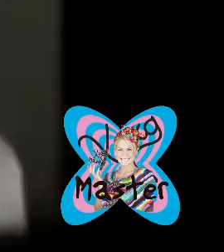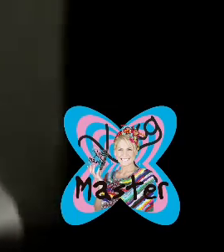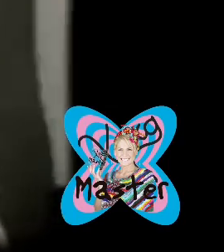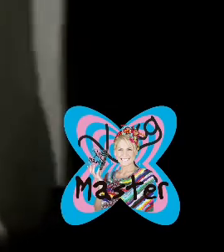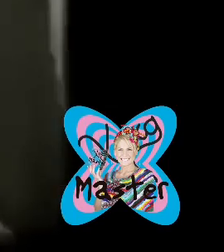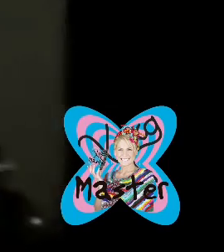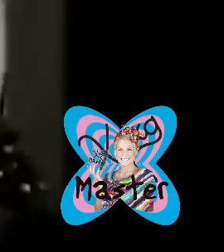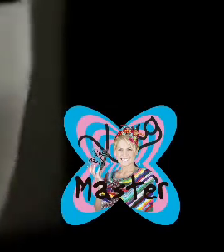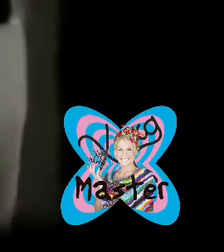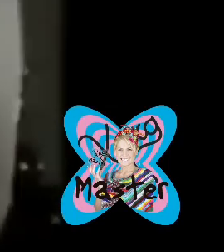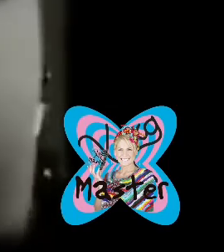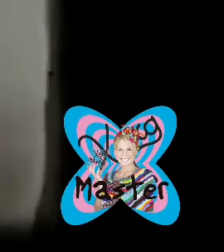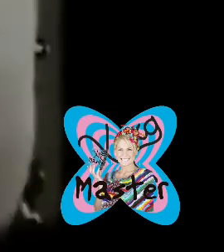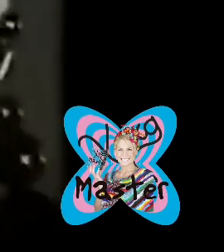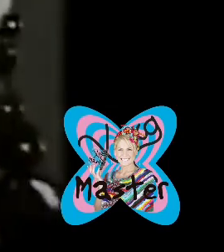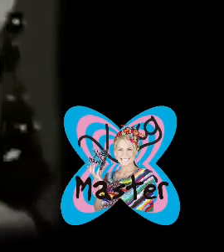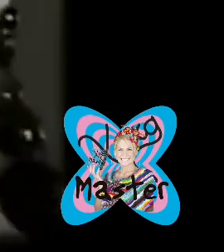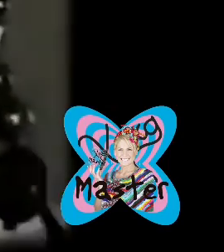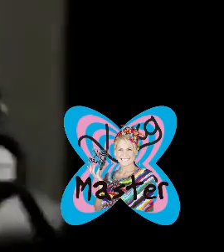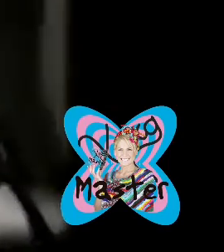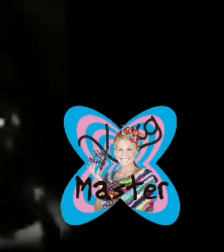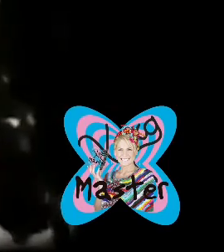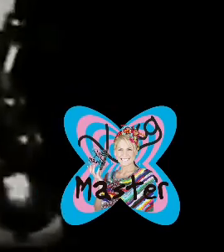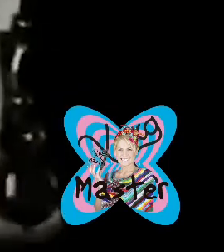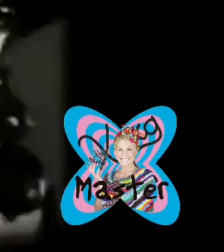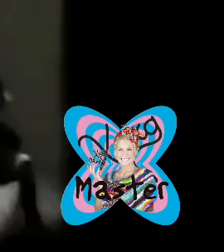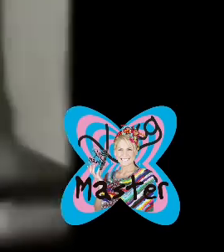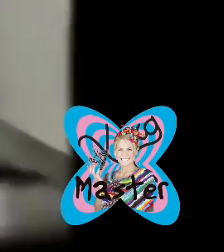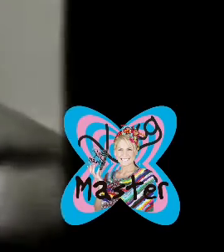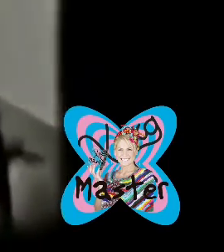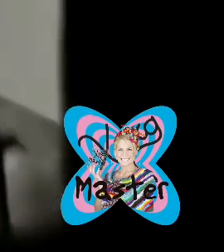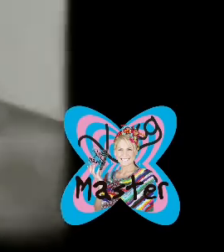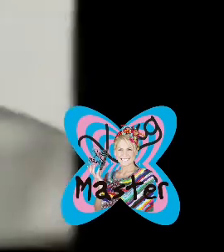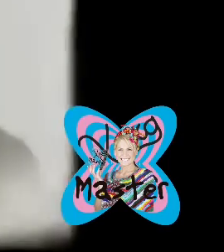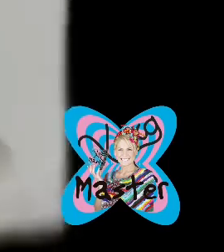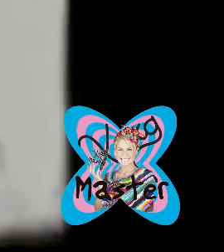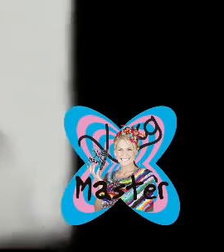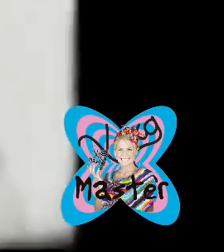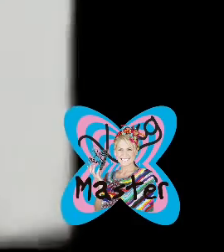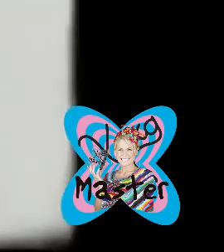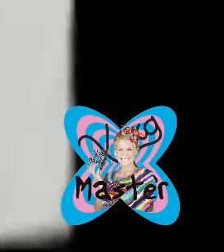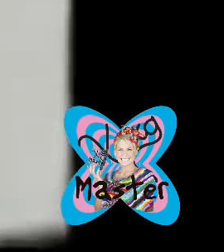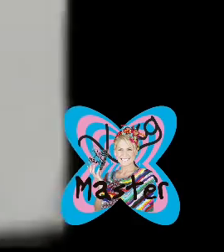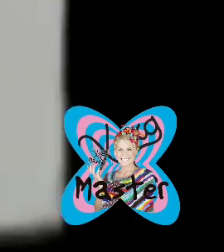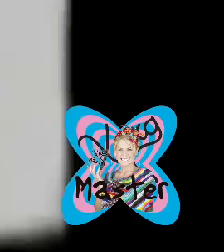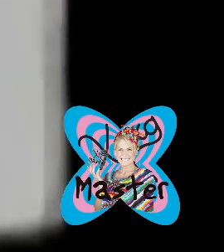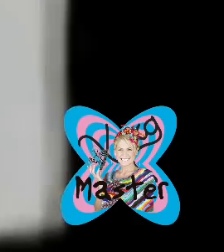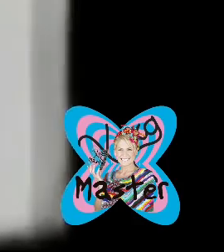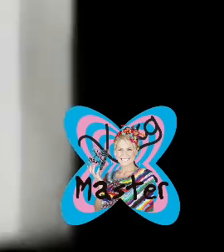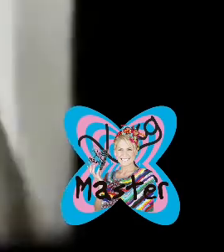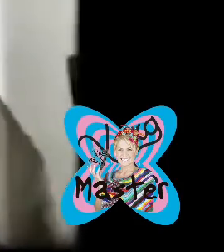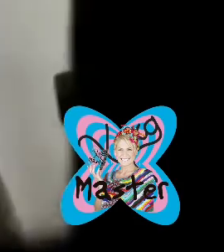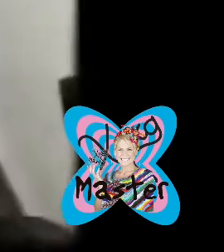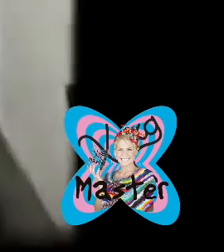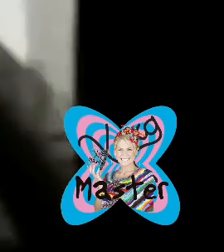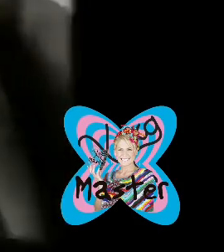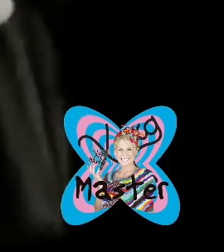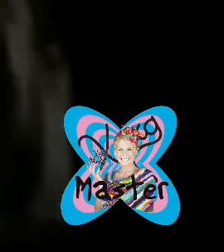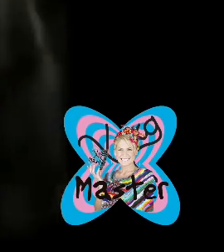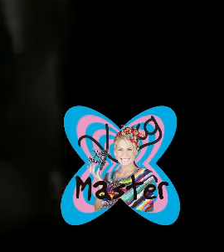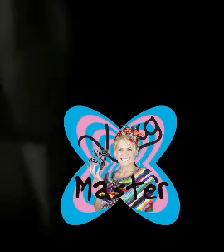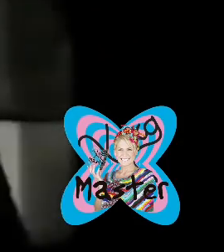que bom encontrar você aqui você tem que ficar aqui foi feito especialmente para você porque compartilha deixa de